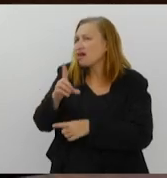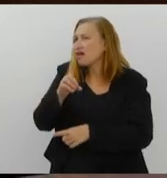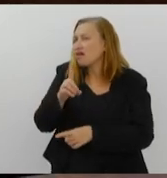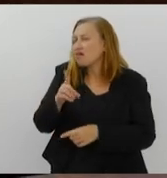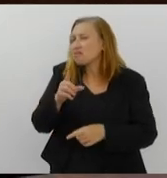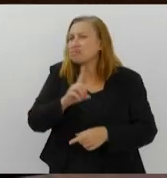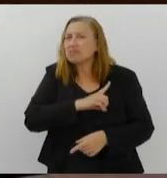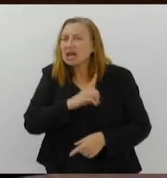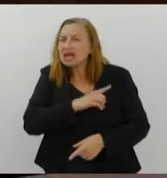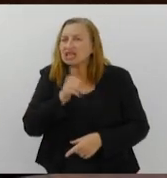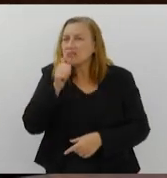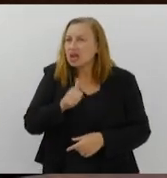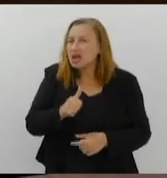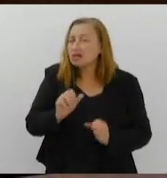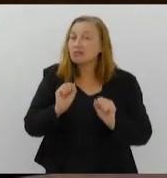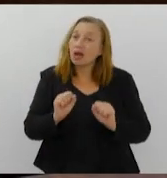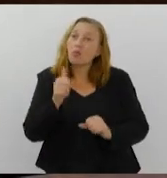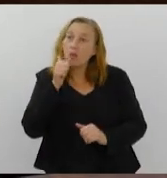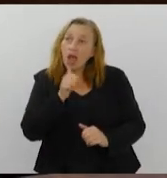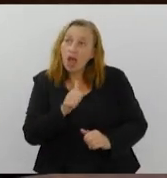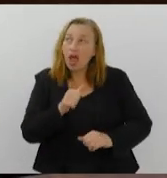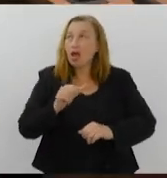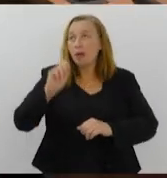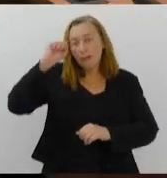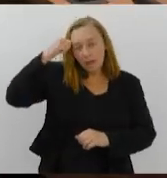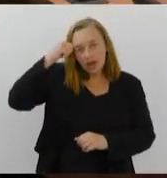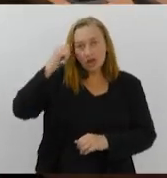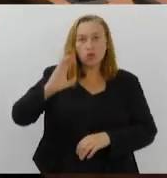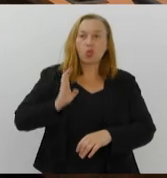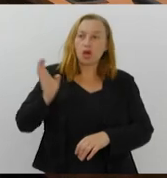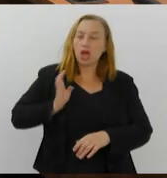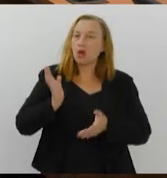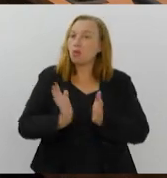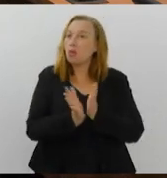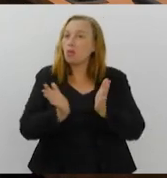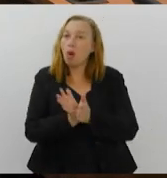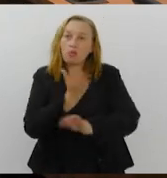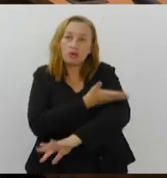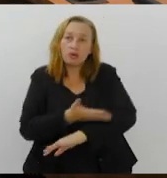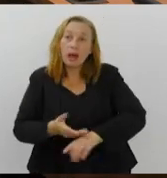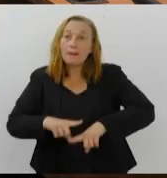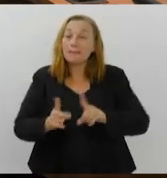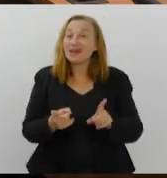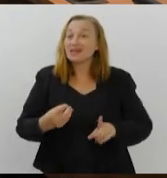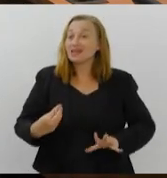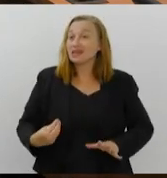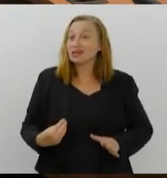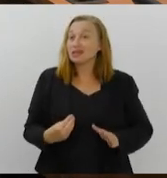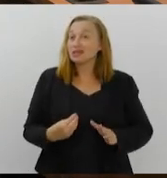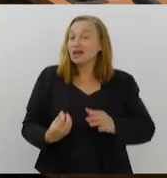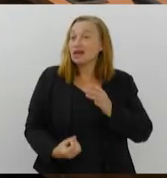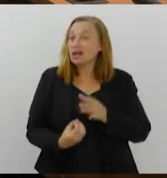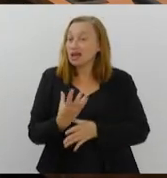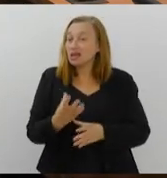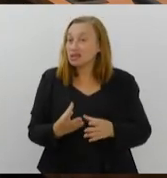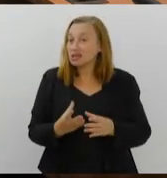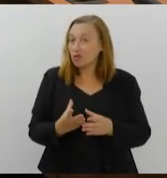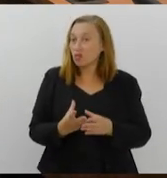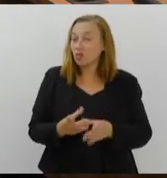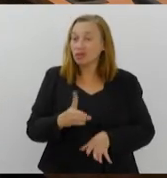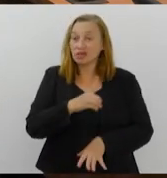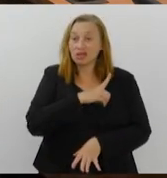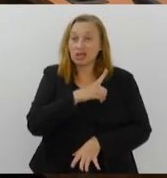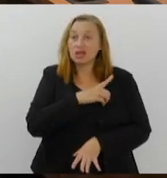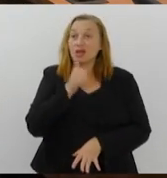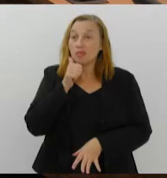tem rico, tem preto, tem branco, por que uma especialidade? E a existência da DEAN consagrou que é fundamental